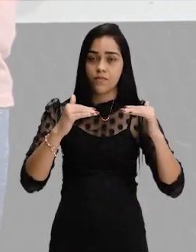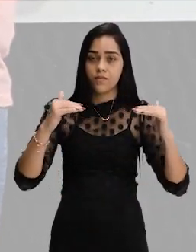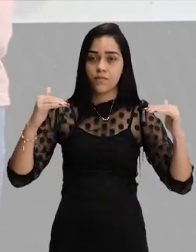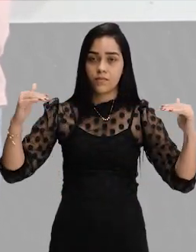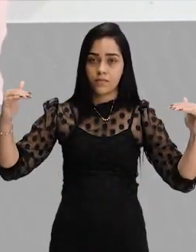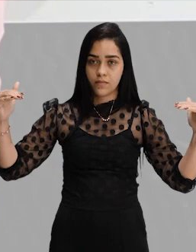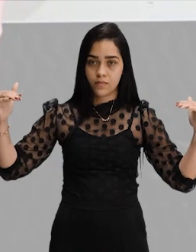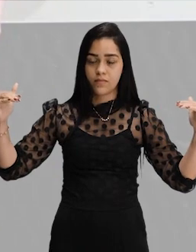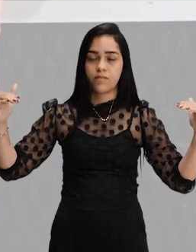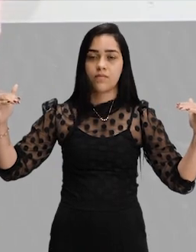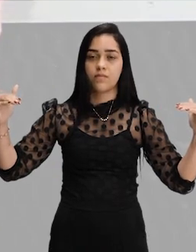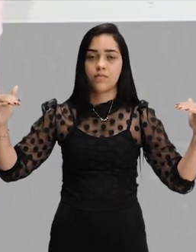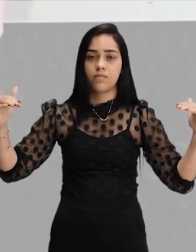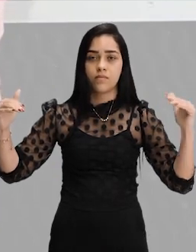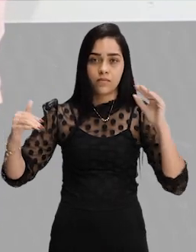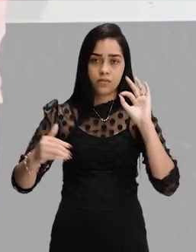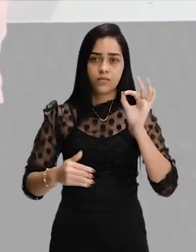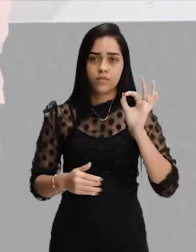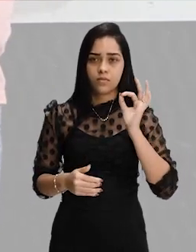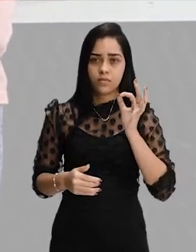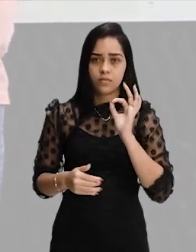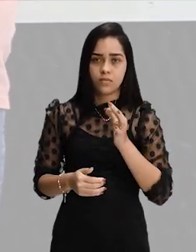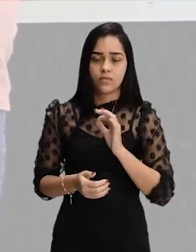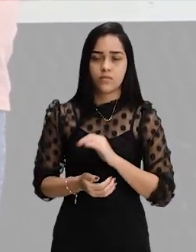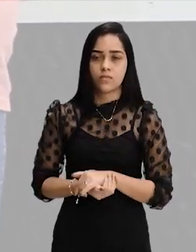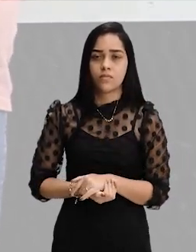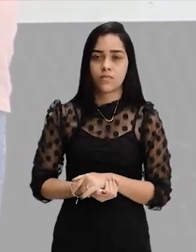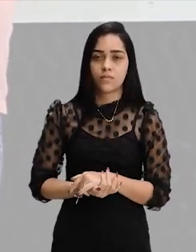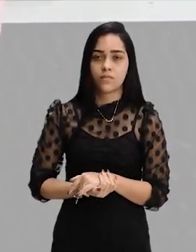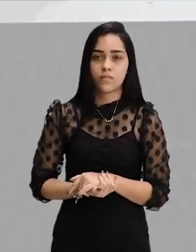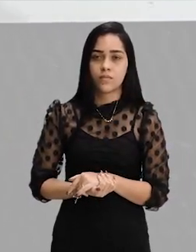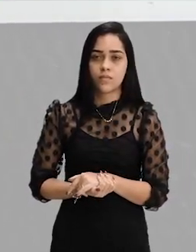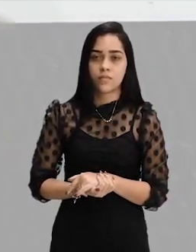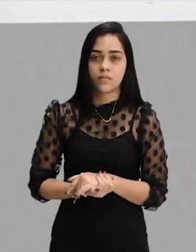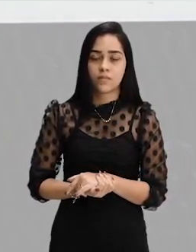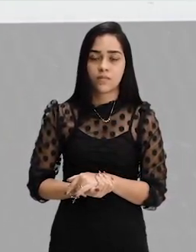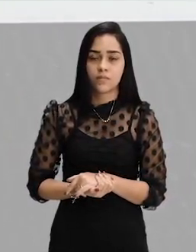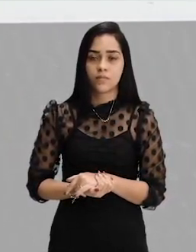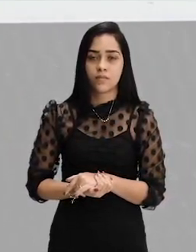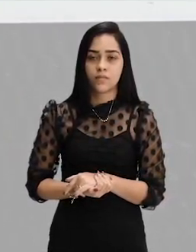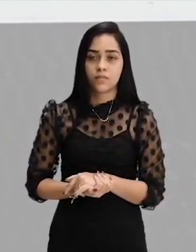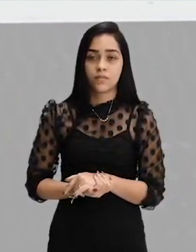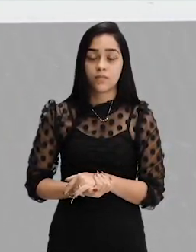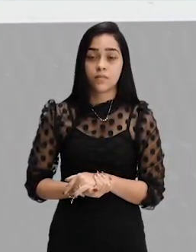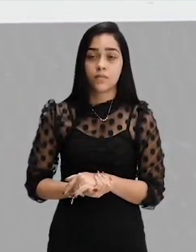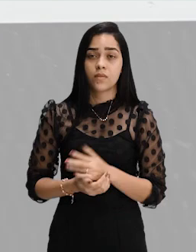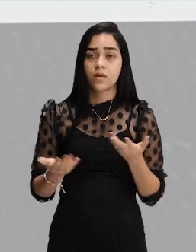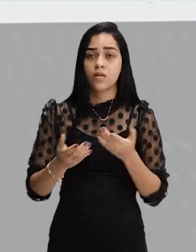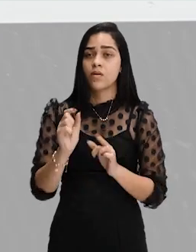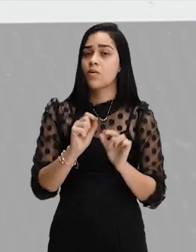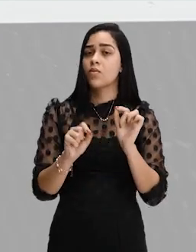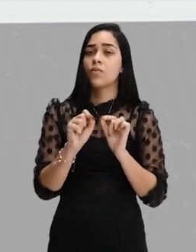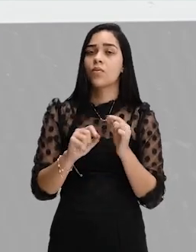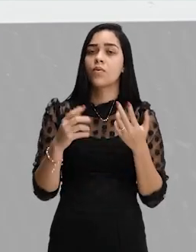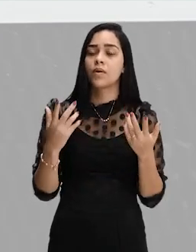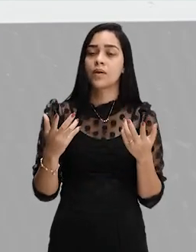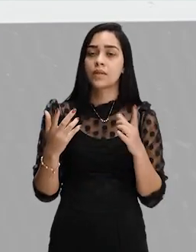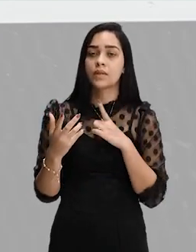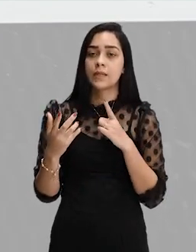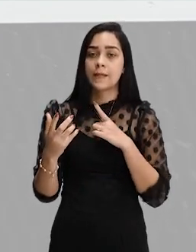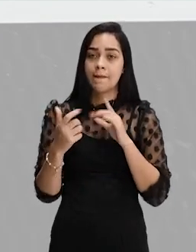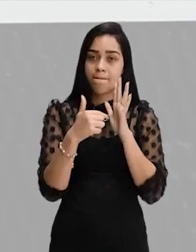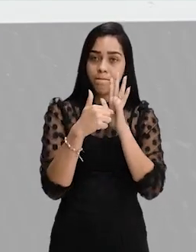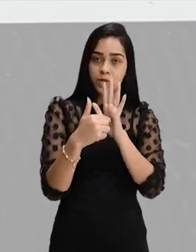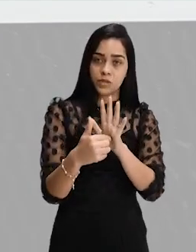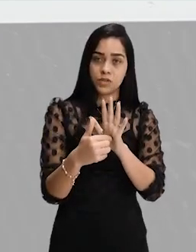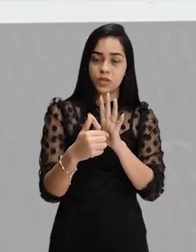ó, certo? Trago aqui as retas numéricas. Eu vou fazer o seguinte, eu vou